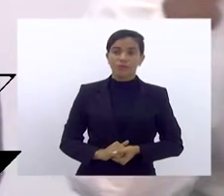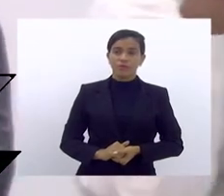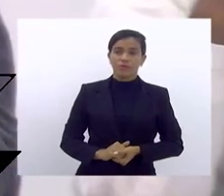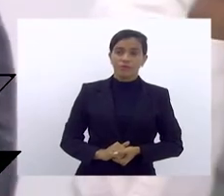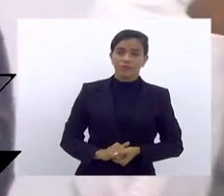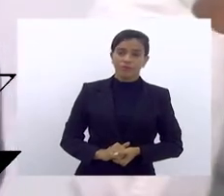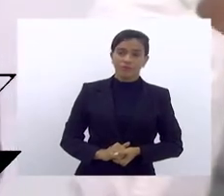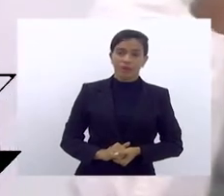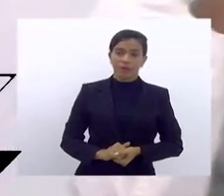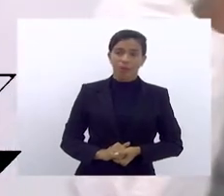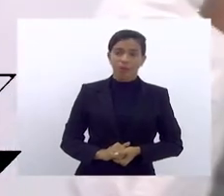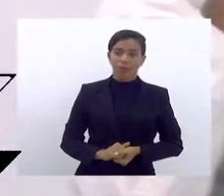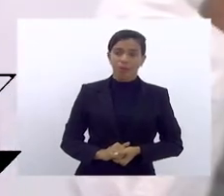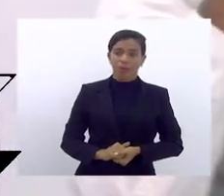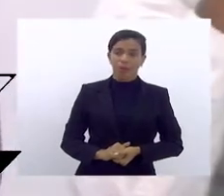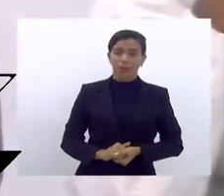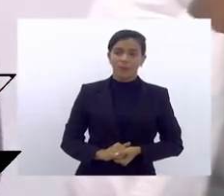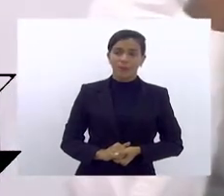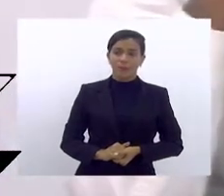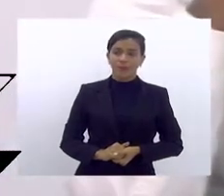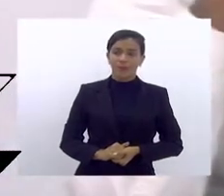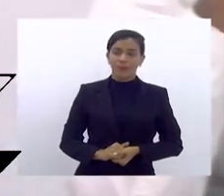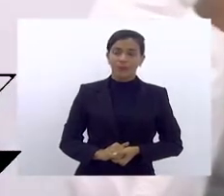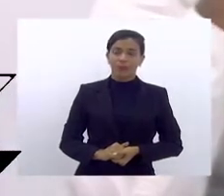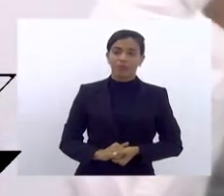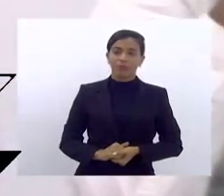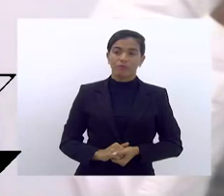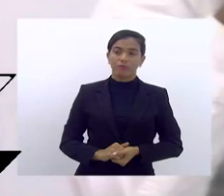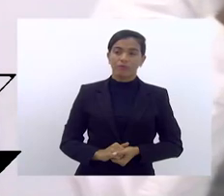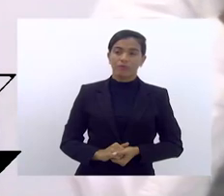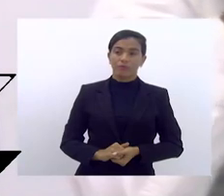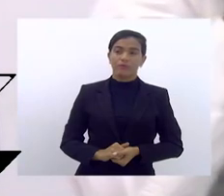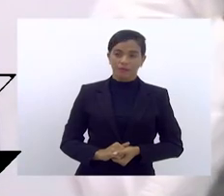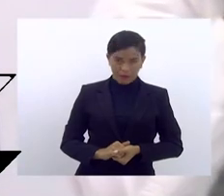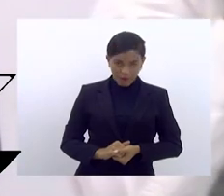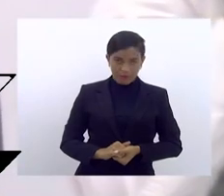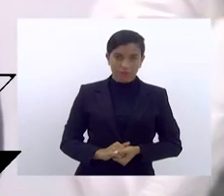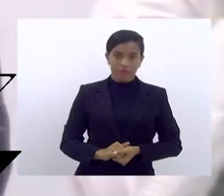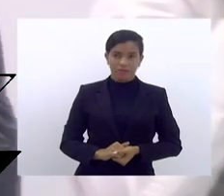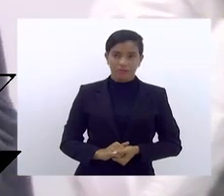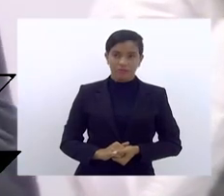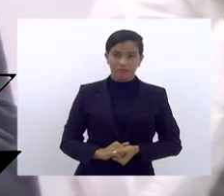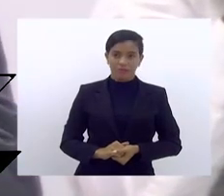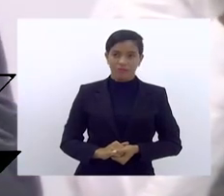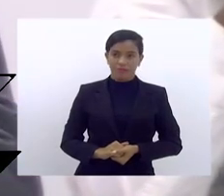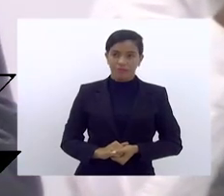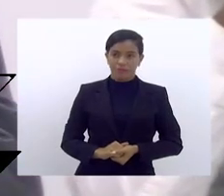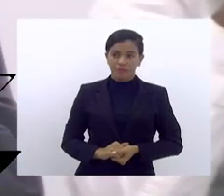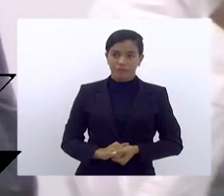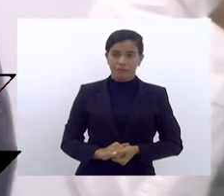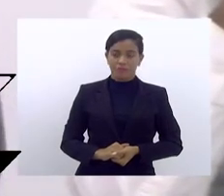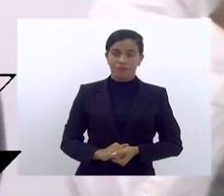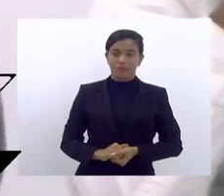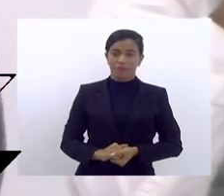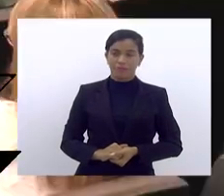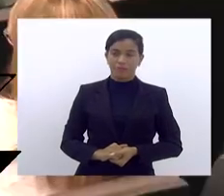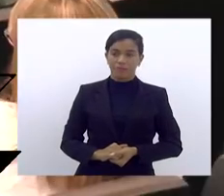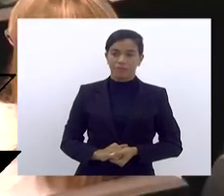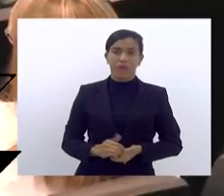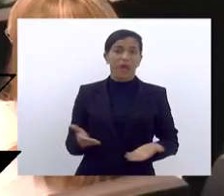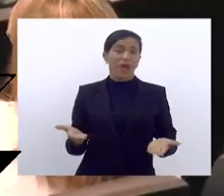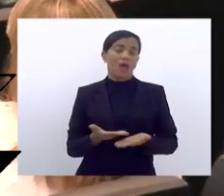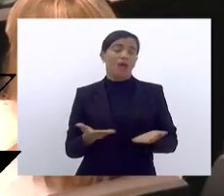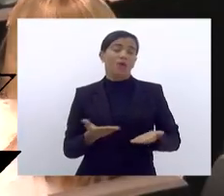então então a Sueli quer falar daqui a Ariane quer sentar aqui no meu lugar a Sueli